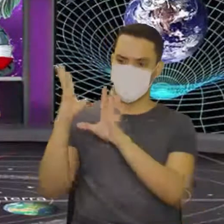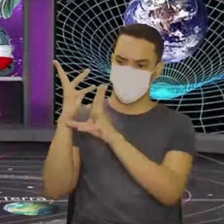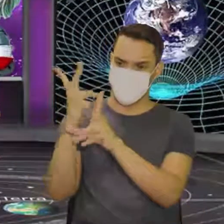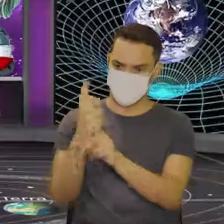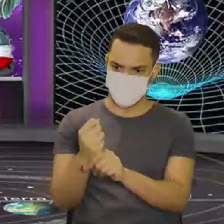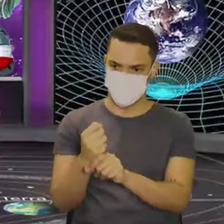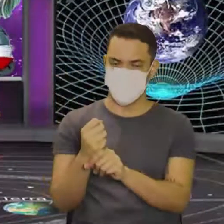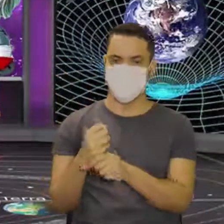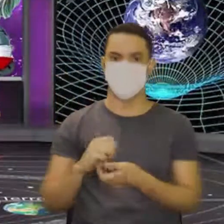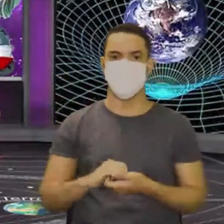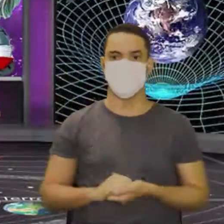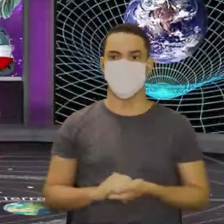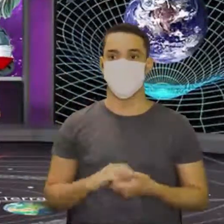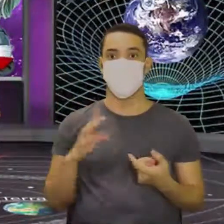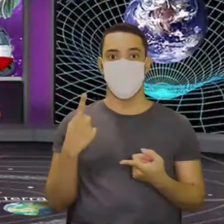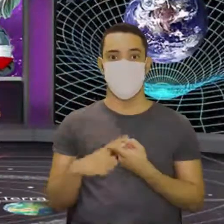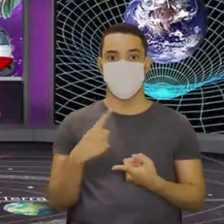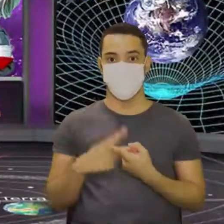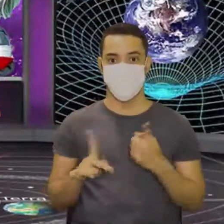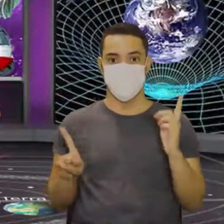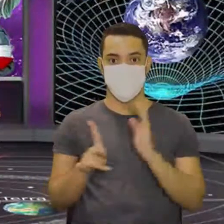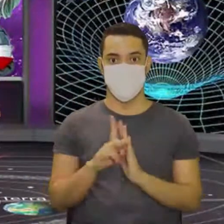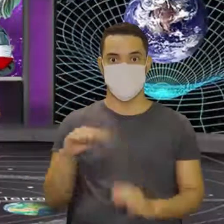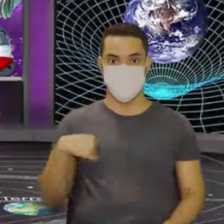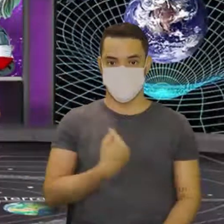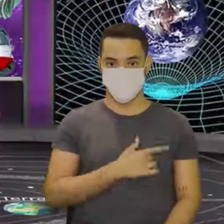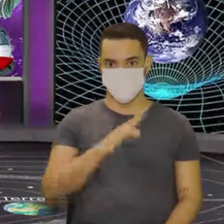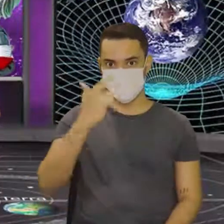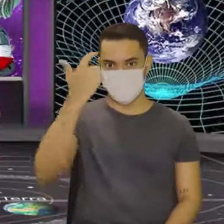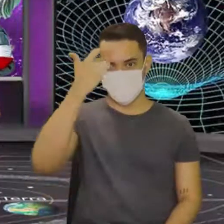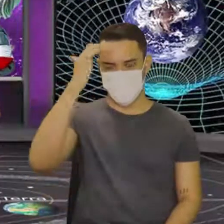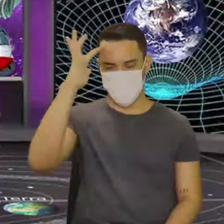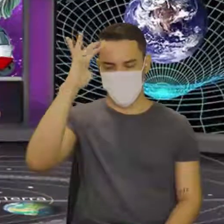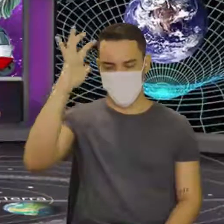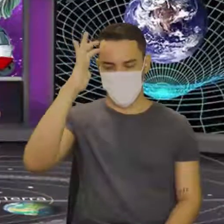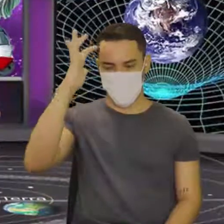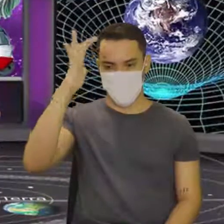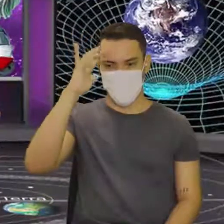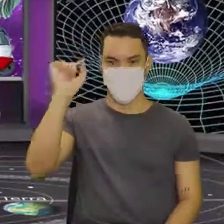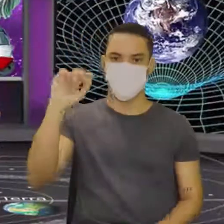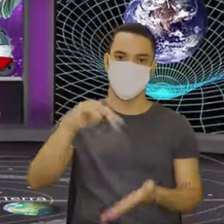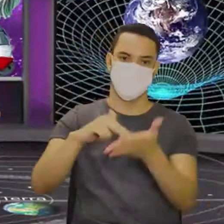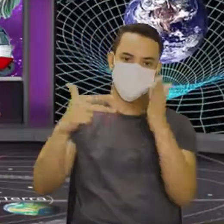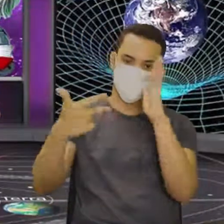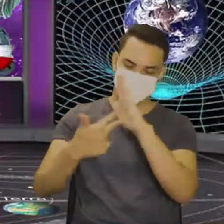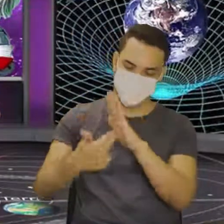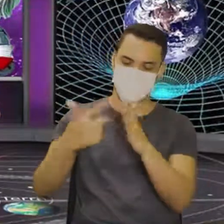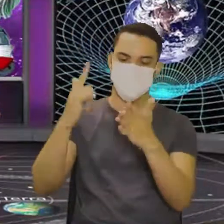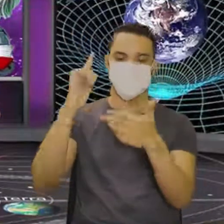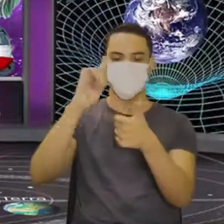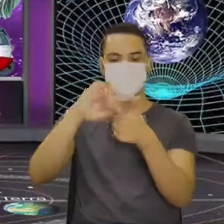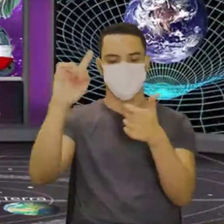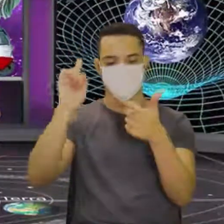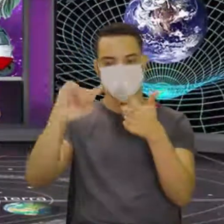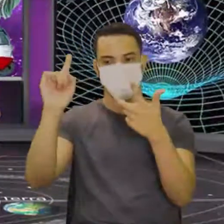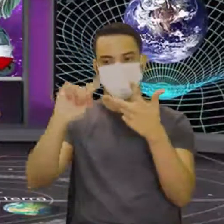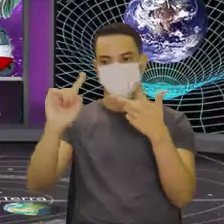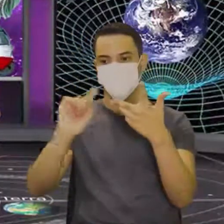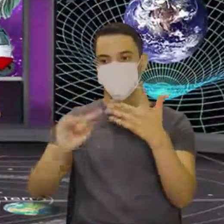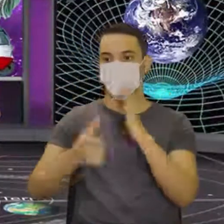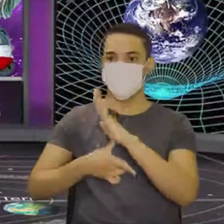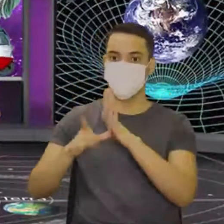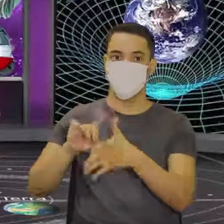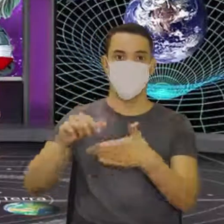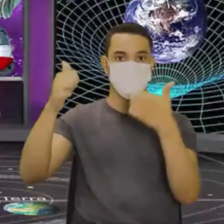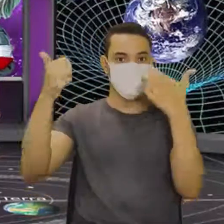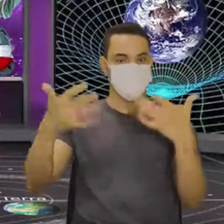gerador elétrico, porque só para a gente ter em mente, né, fresquinho aqui, vamos lembrar o que é o gerador, a equação do gerador, ok?